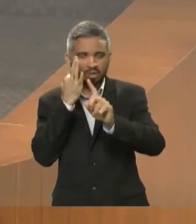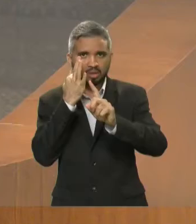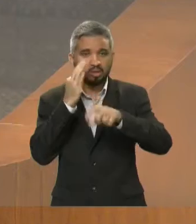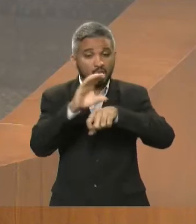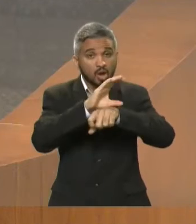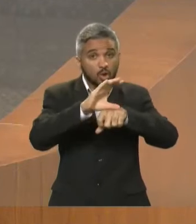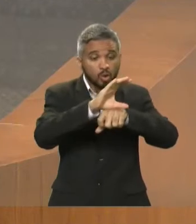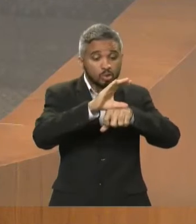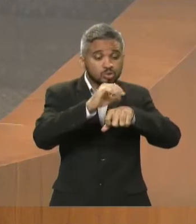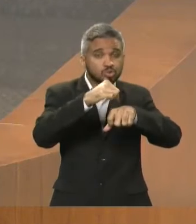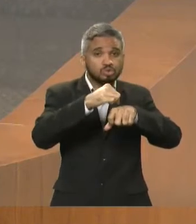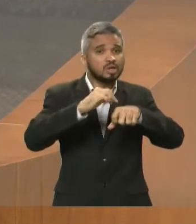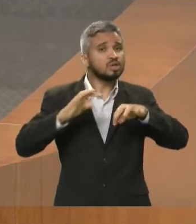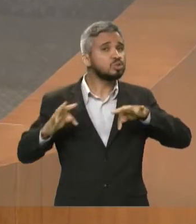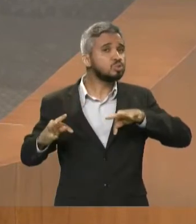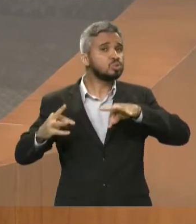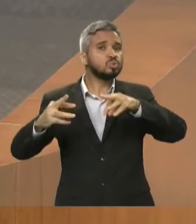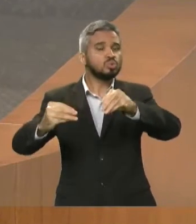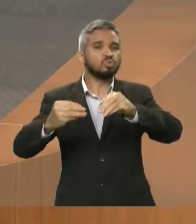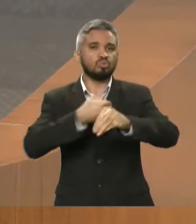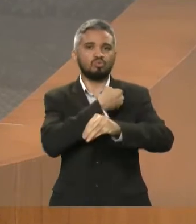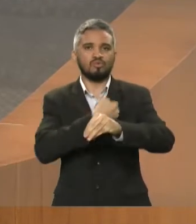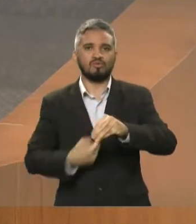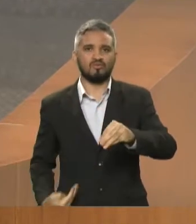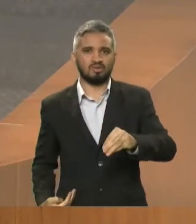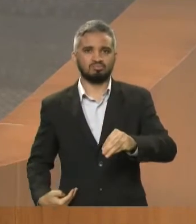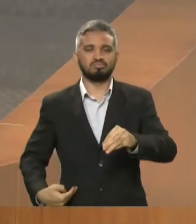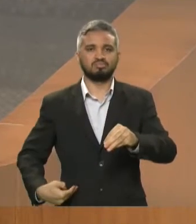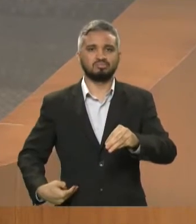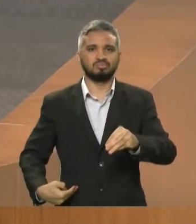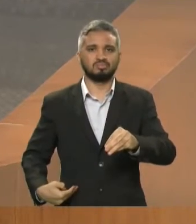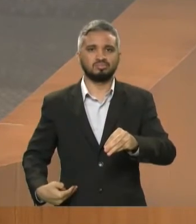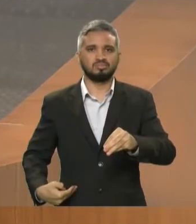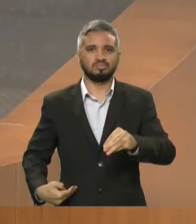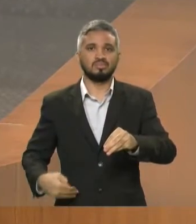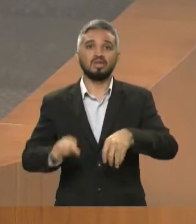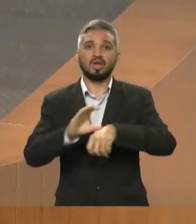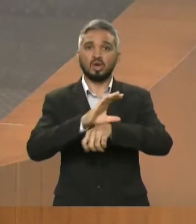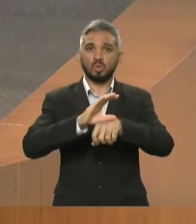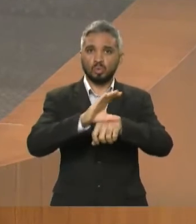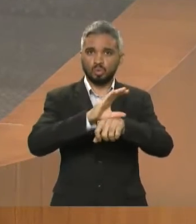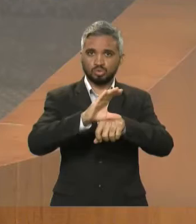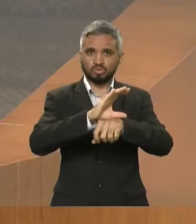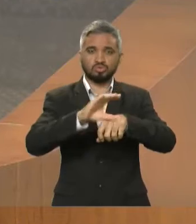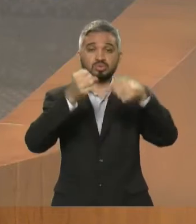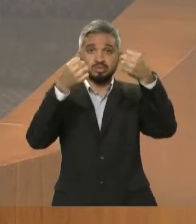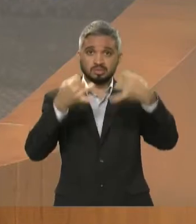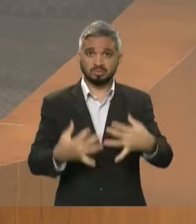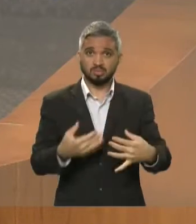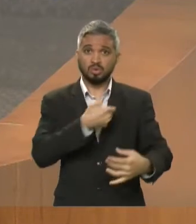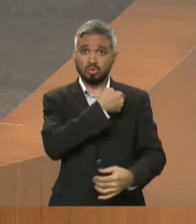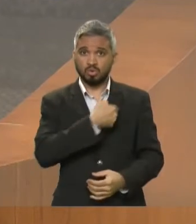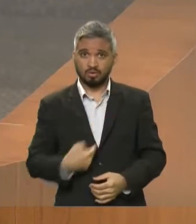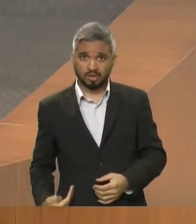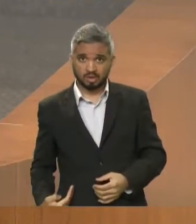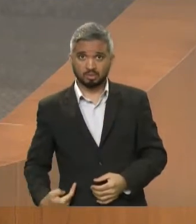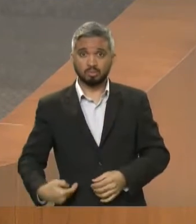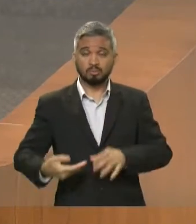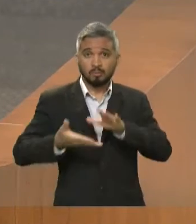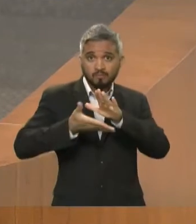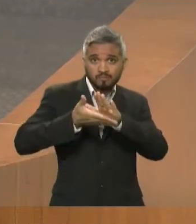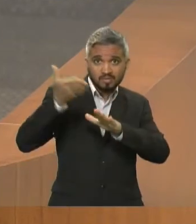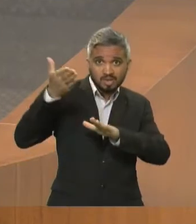cima de tudo e de todos. A Constituição Estadual diz, governador, para se ausentar, precisa pedir autorização à